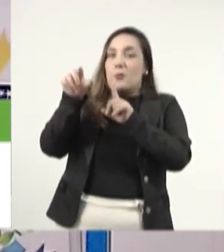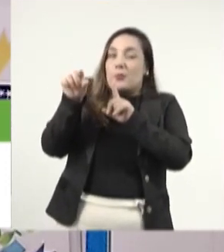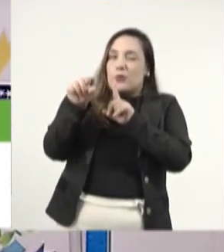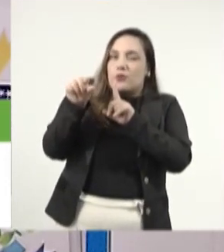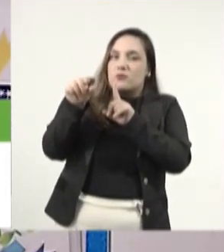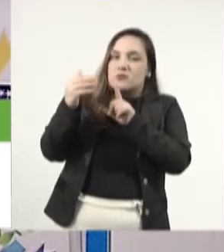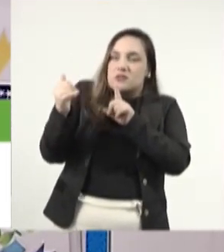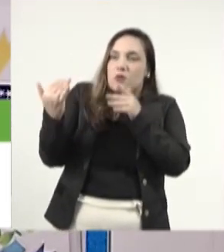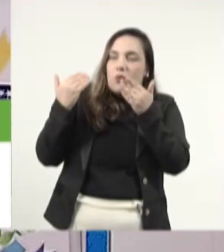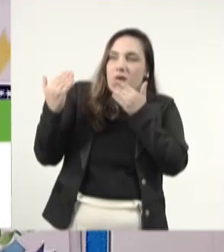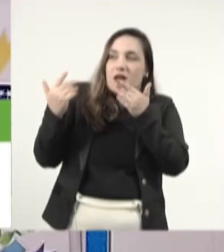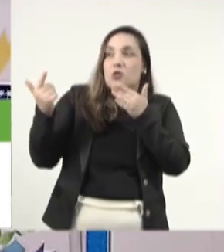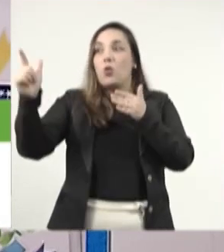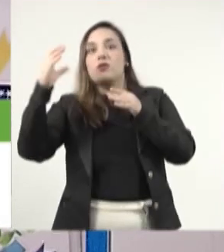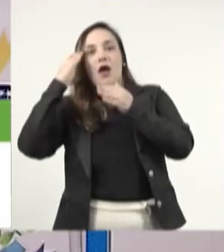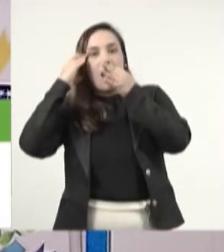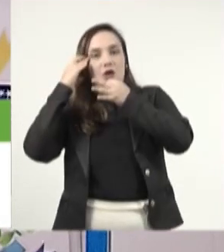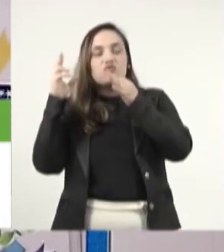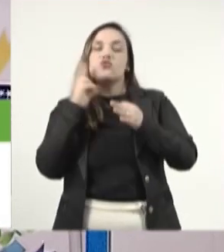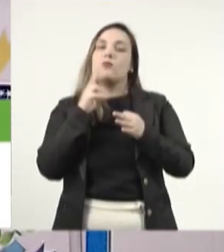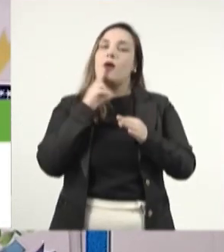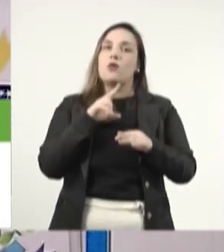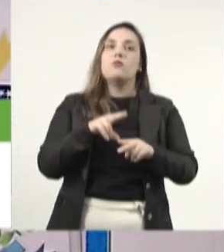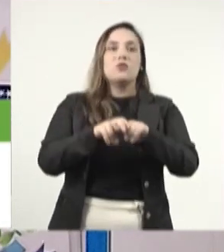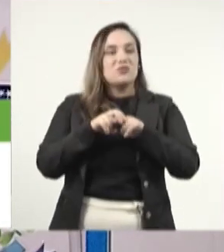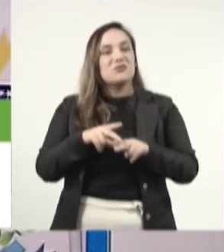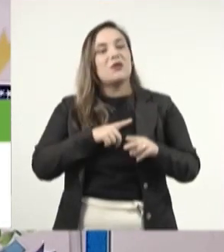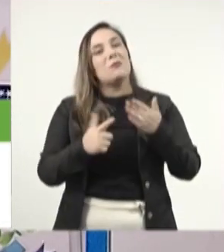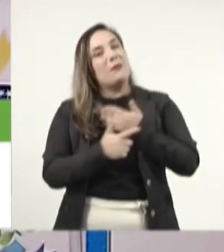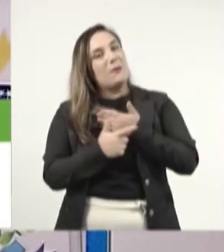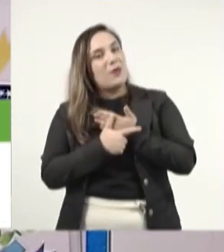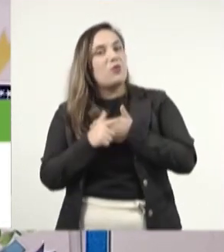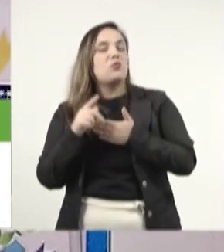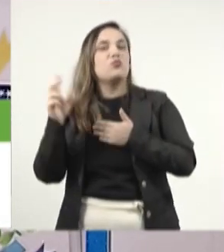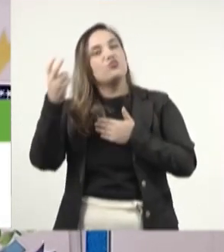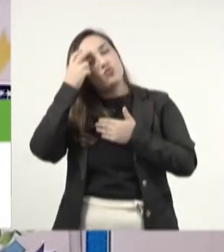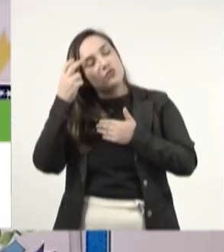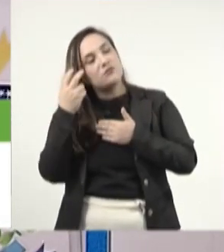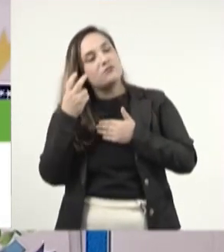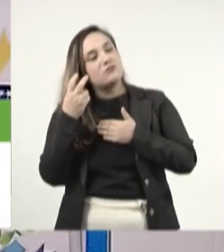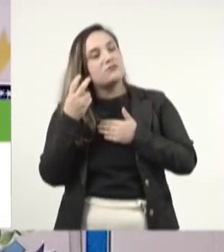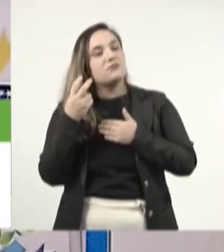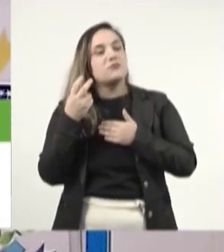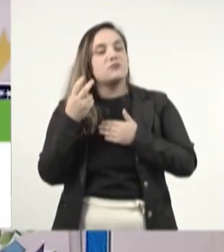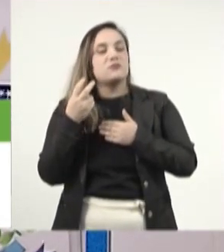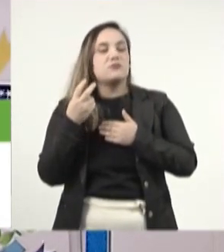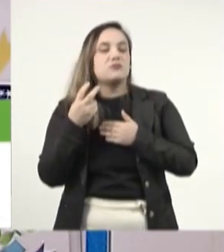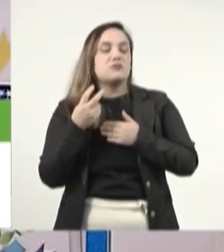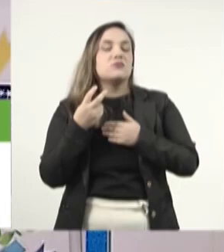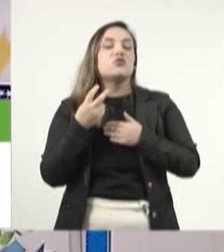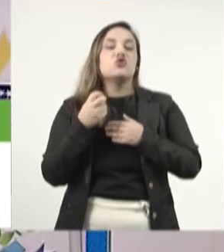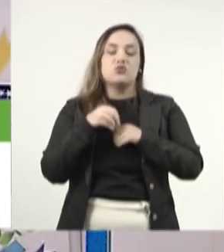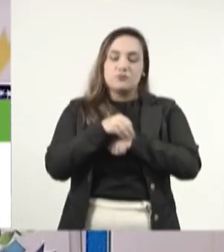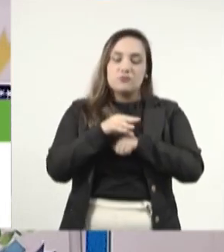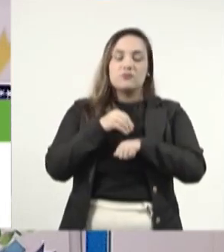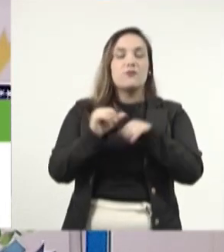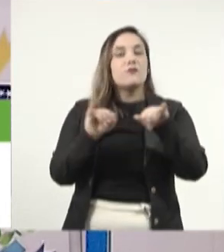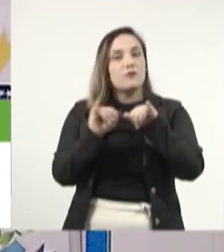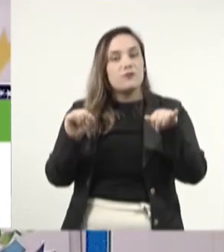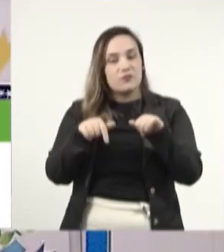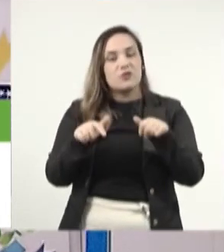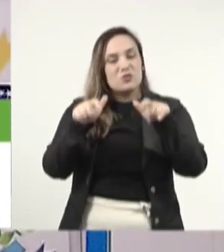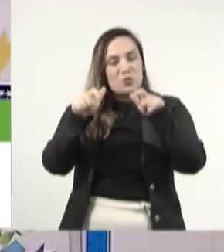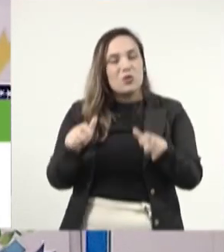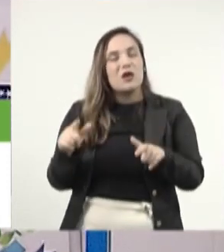têm um papel cultural nas comunidades, inclusive, muito mais forte, inclusive de identificação com aqueles conteúdos que são veiculados